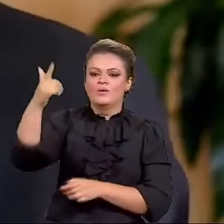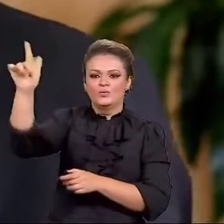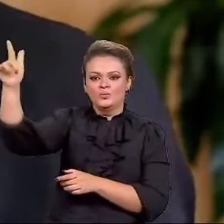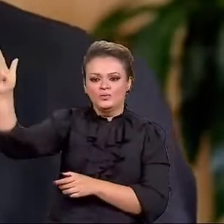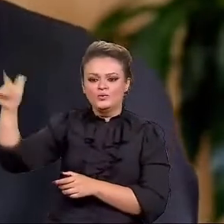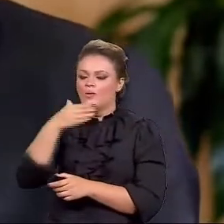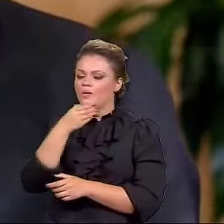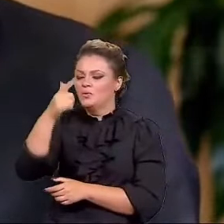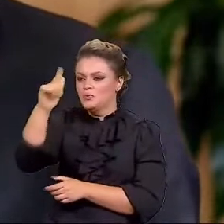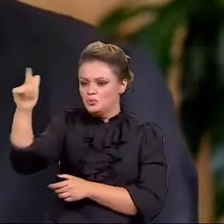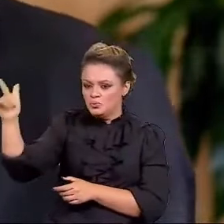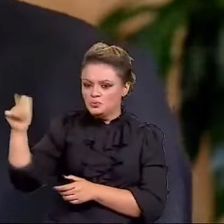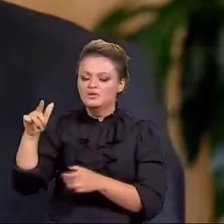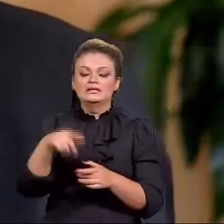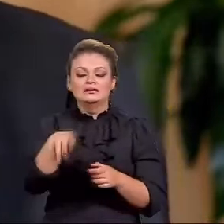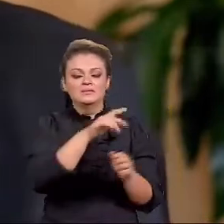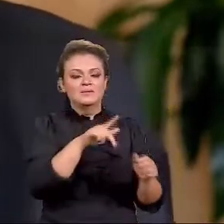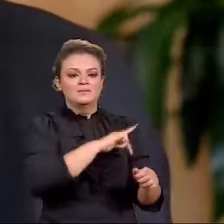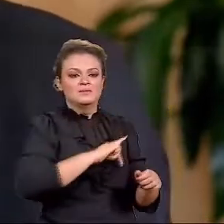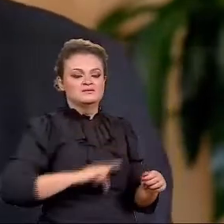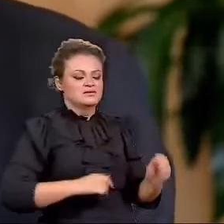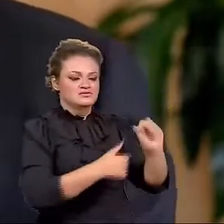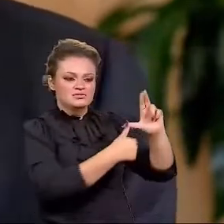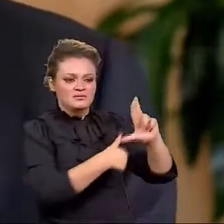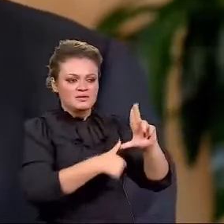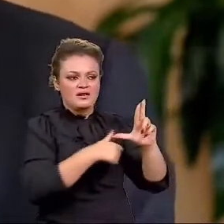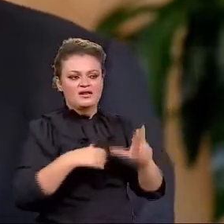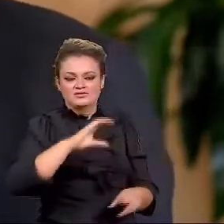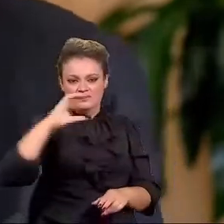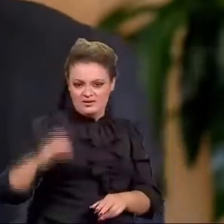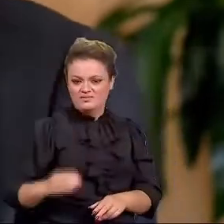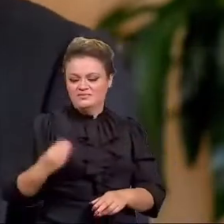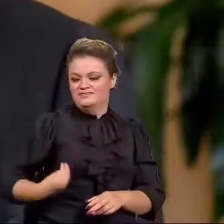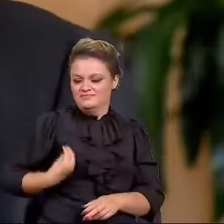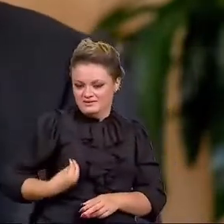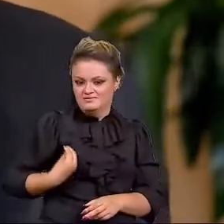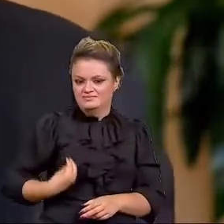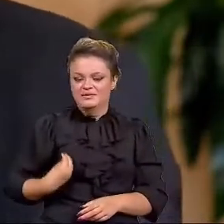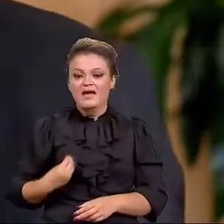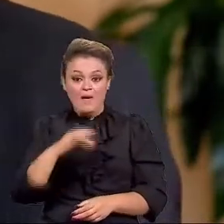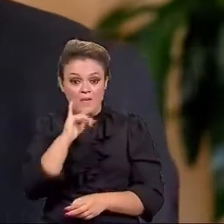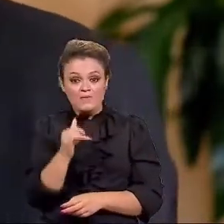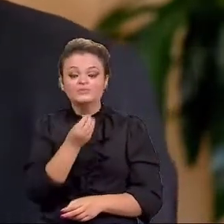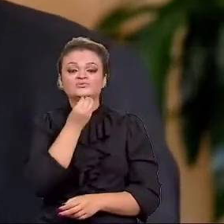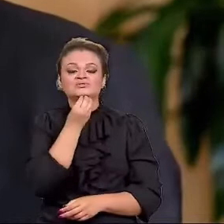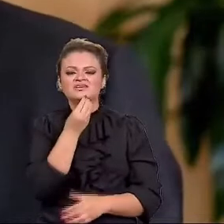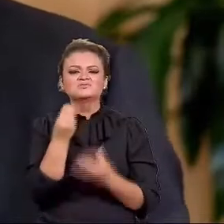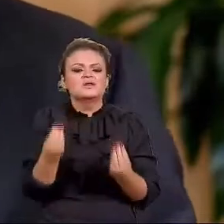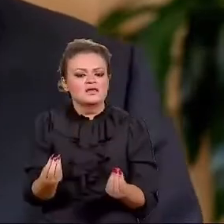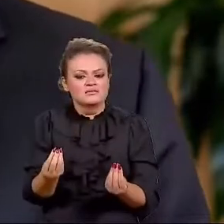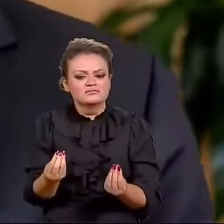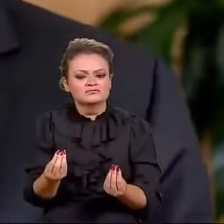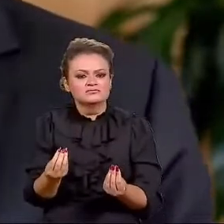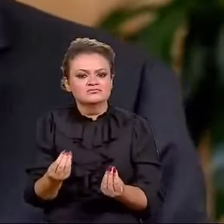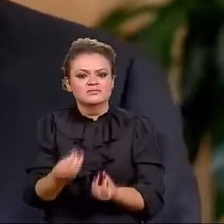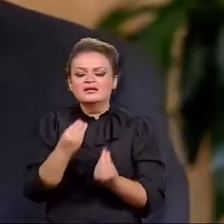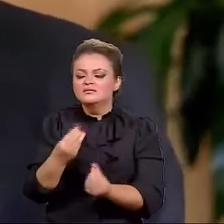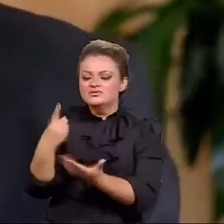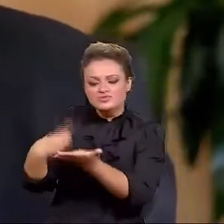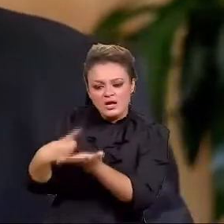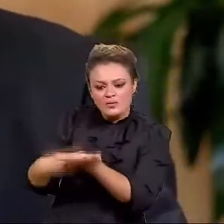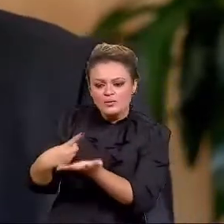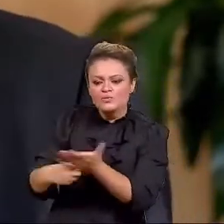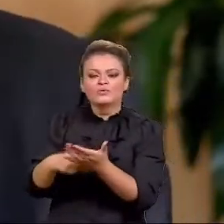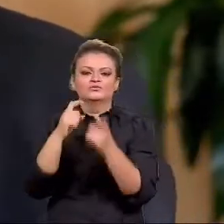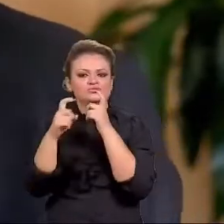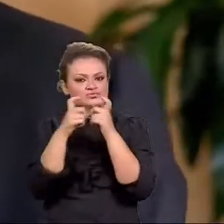e Caribe. É a oportunidade não apenas de você fazer acordo, discutir ações conjuntas